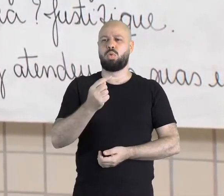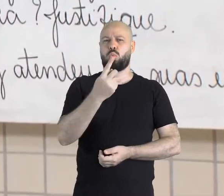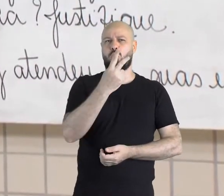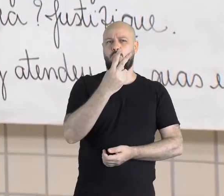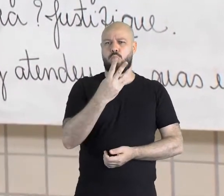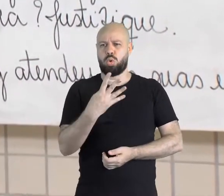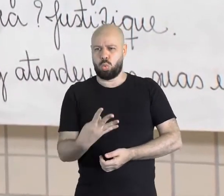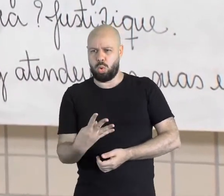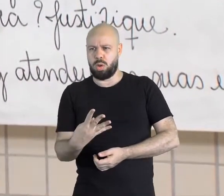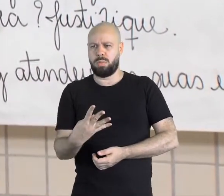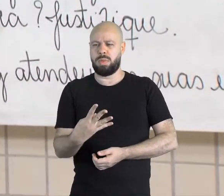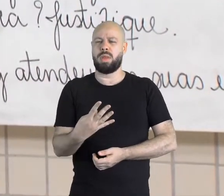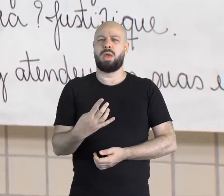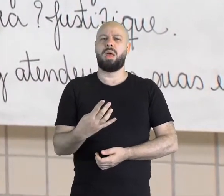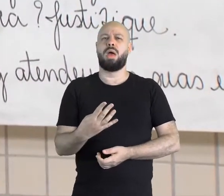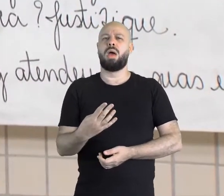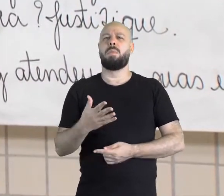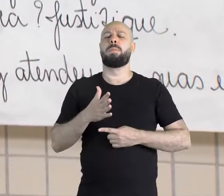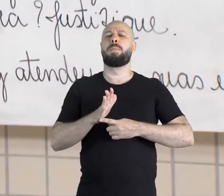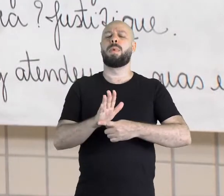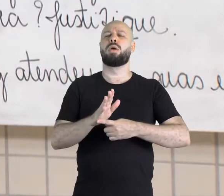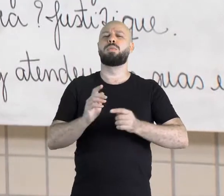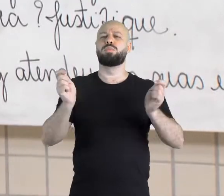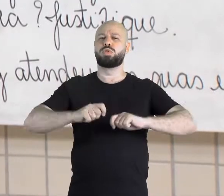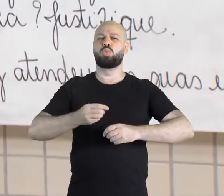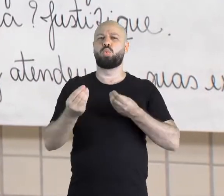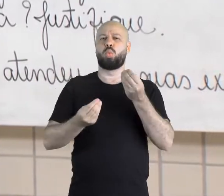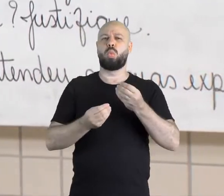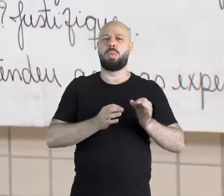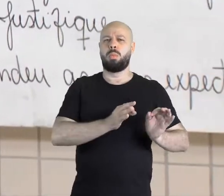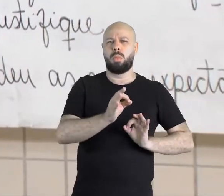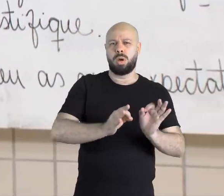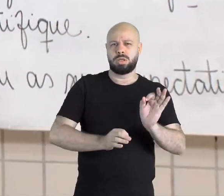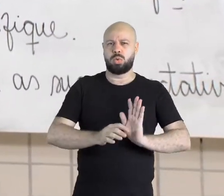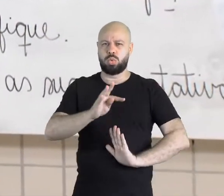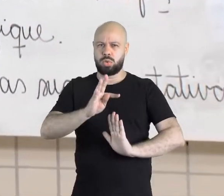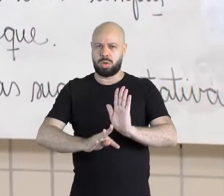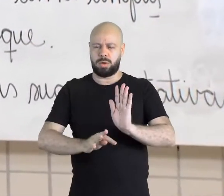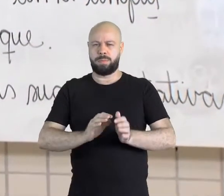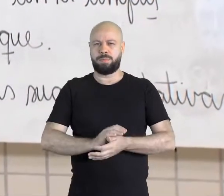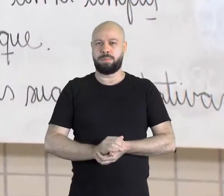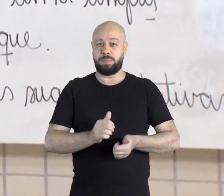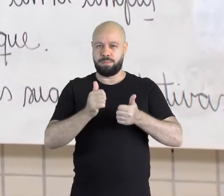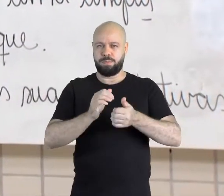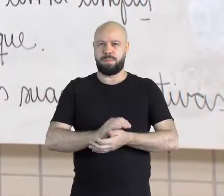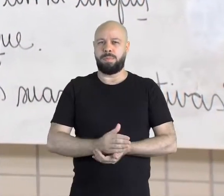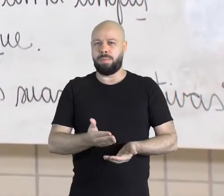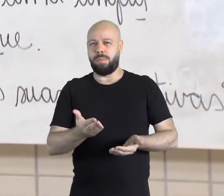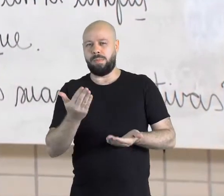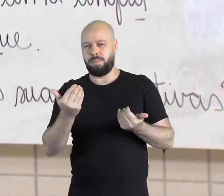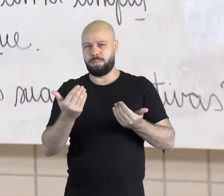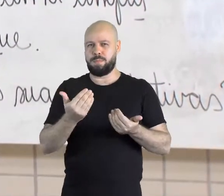esse questionamento que vai ajudá-los a planejar o texto. Tá bom, gente? Então, vamos lá.